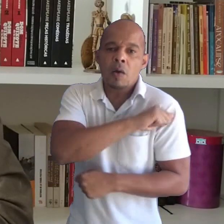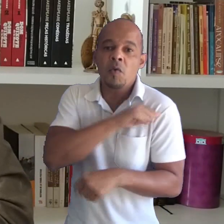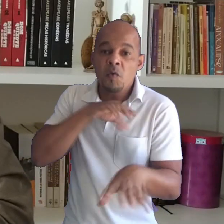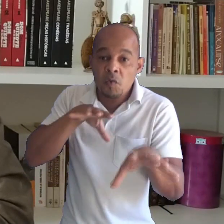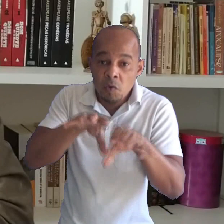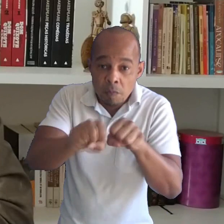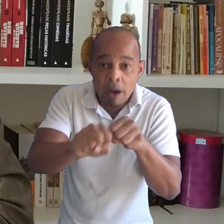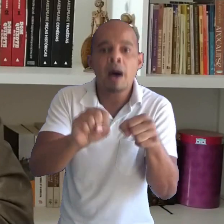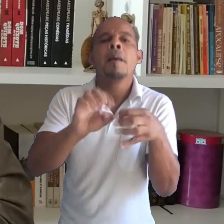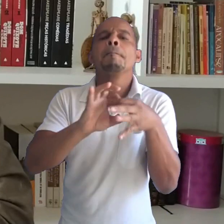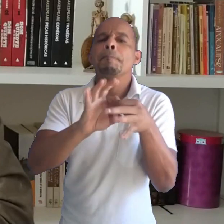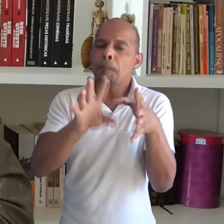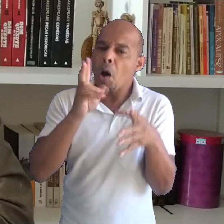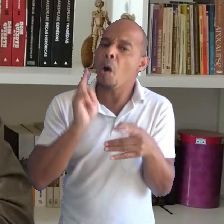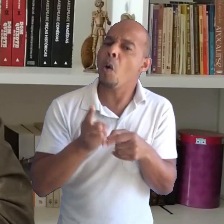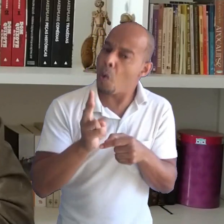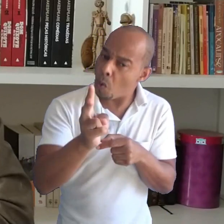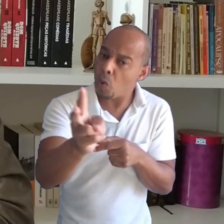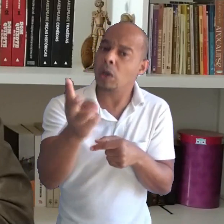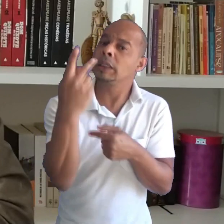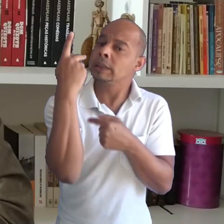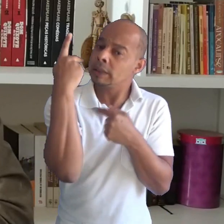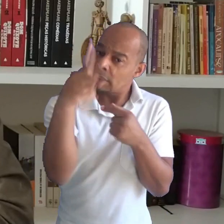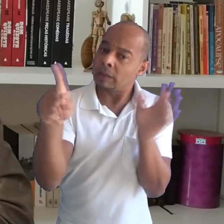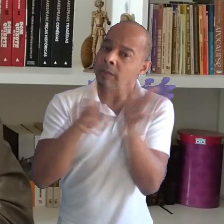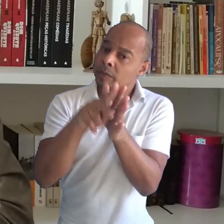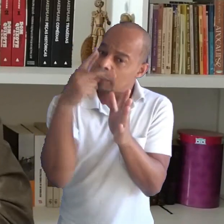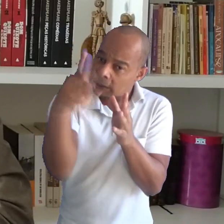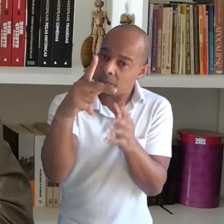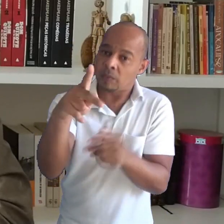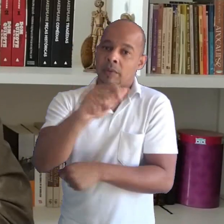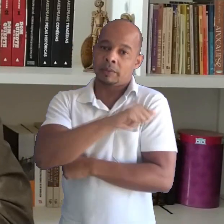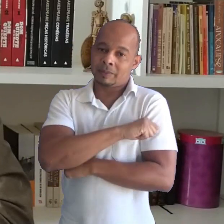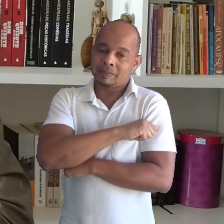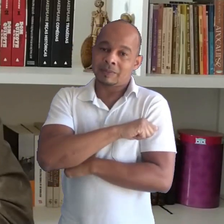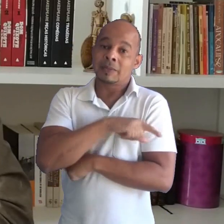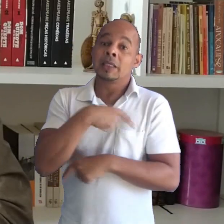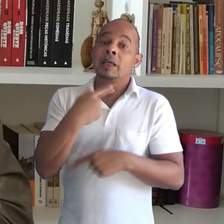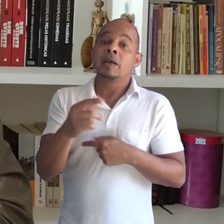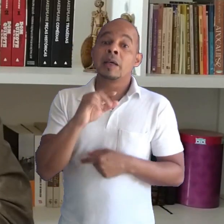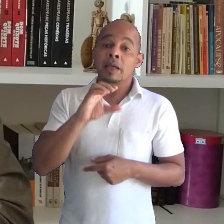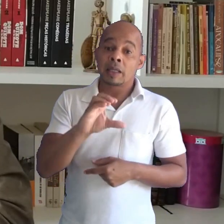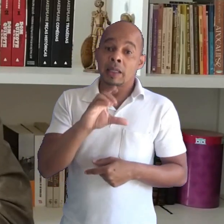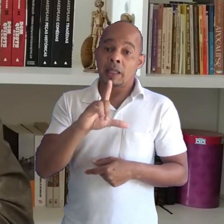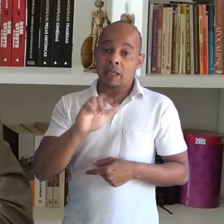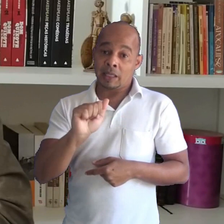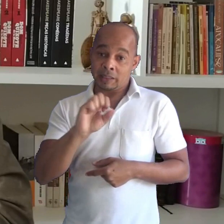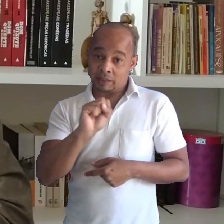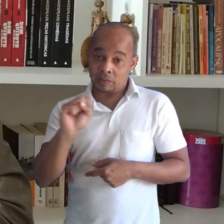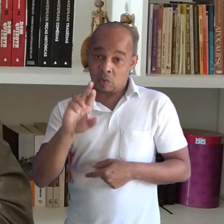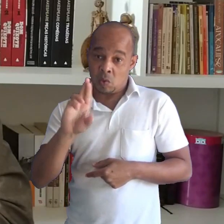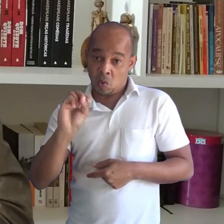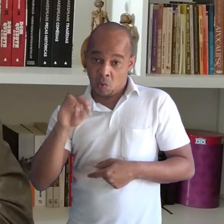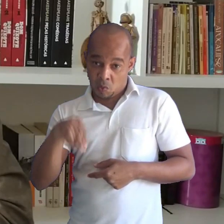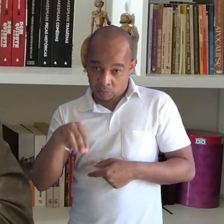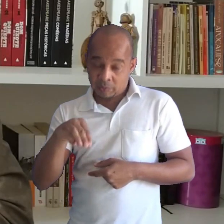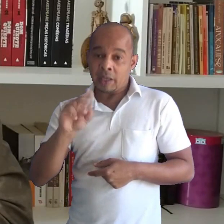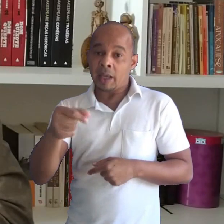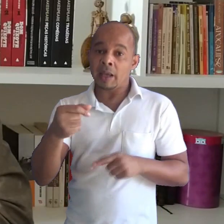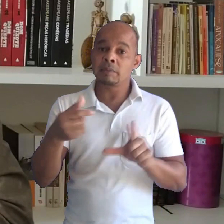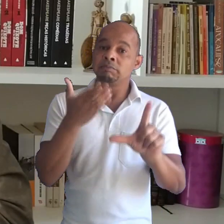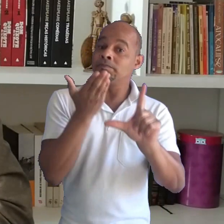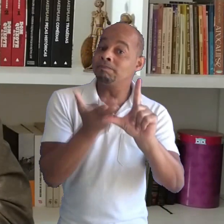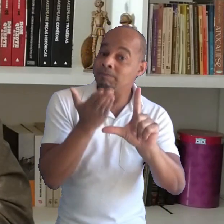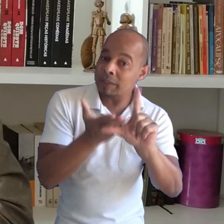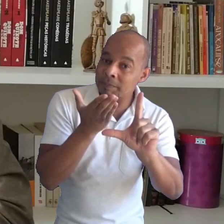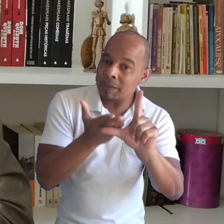@souunifalmg.edu.br, que poderá inclusive ser mantido após a formatura. E por fim, o Classroom, que é o ambiente virtual para a